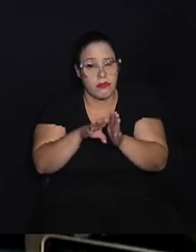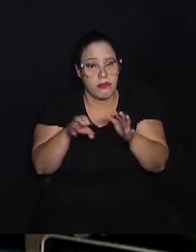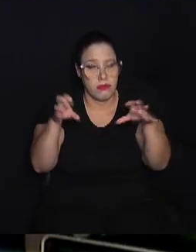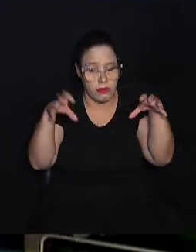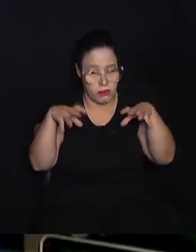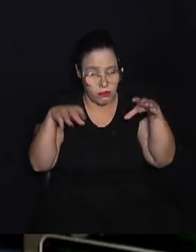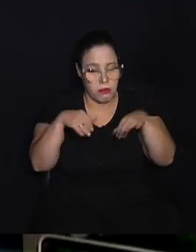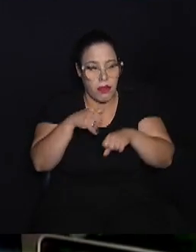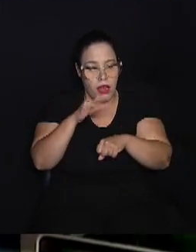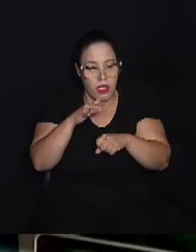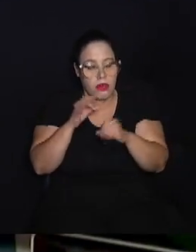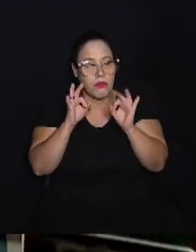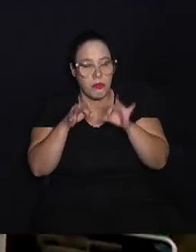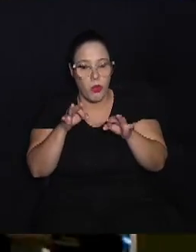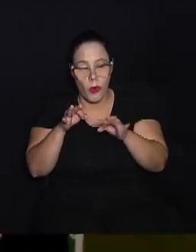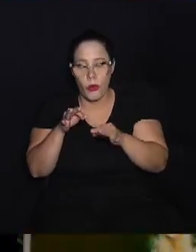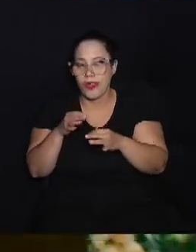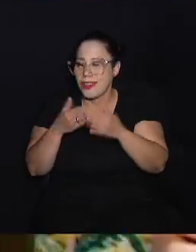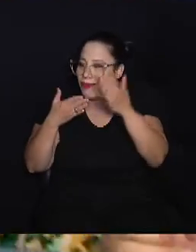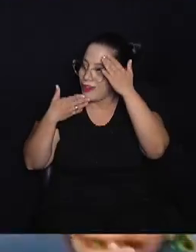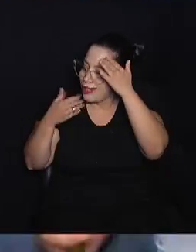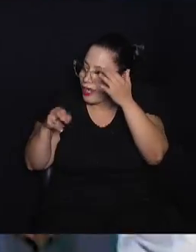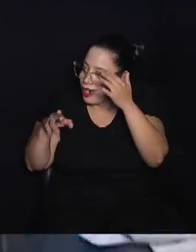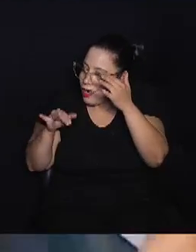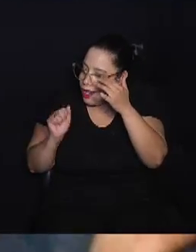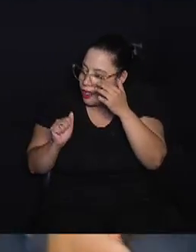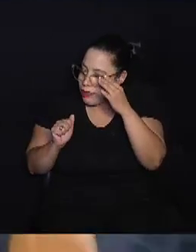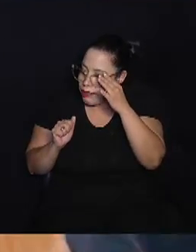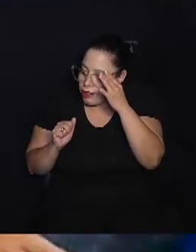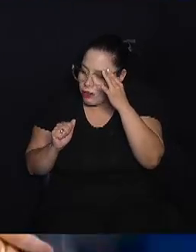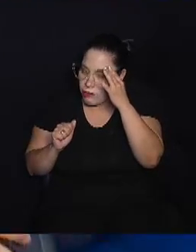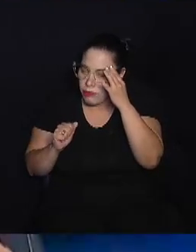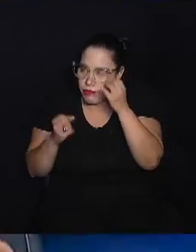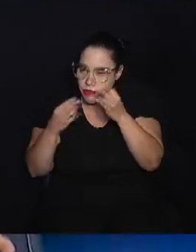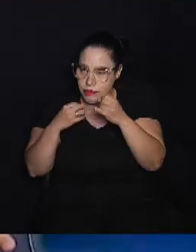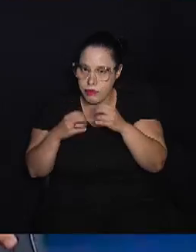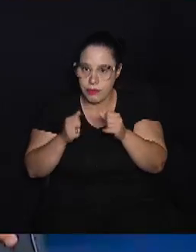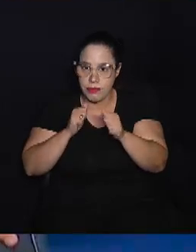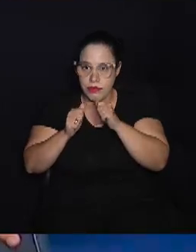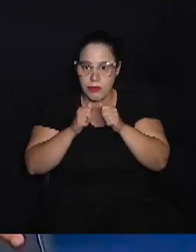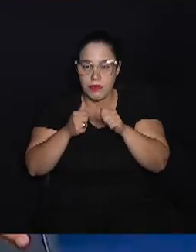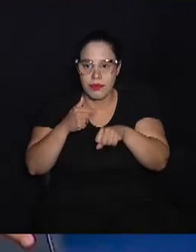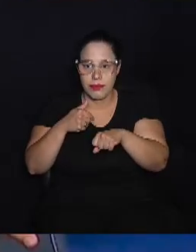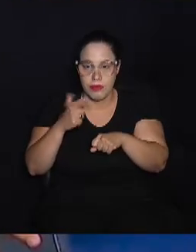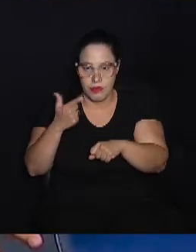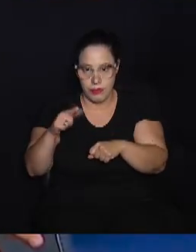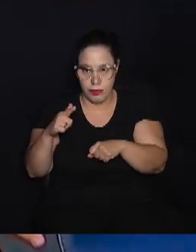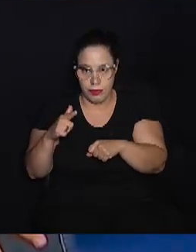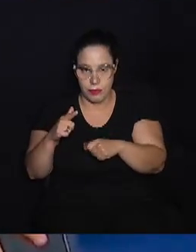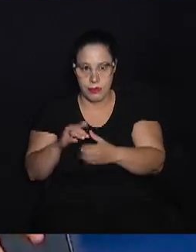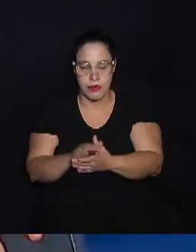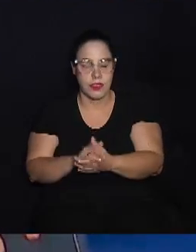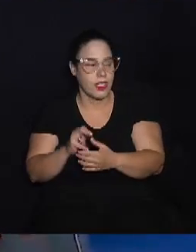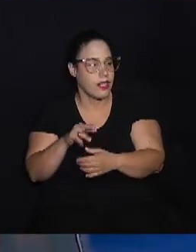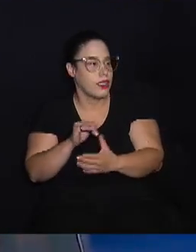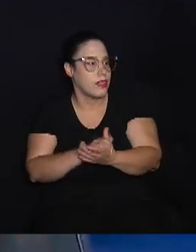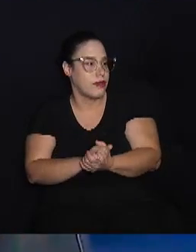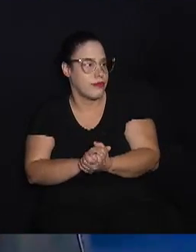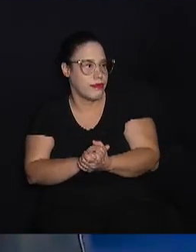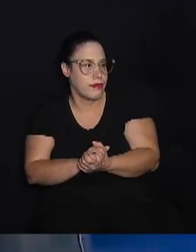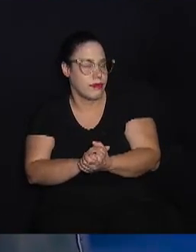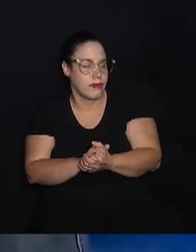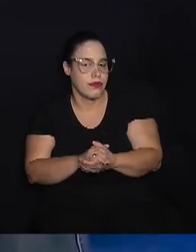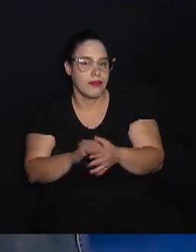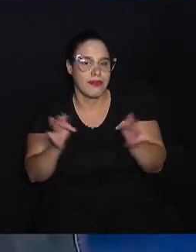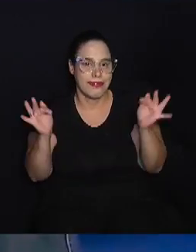mais chuva. Boa notícia. Muito obrigado pelas informações, pela entrevista mais uma vez com a gente aqui, Ana.